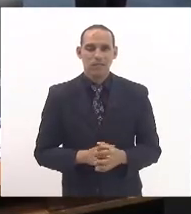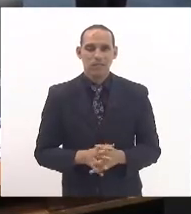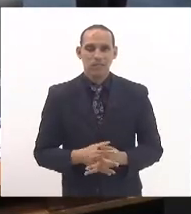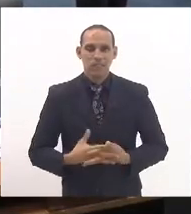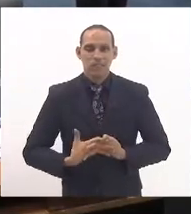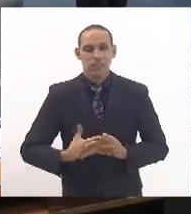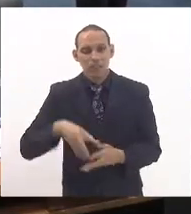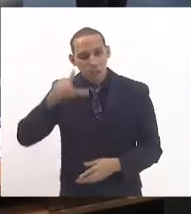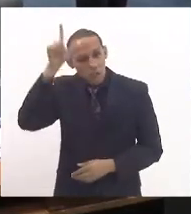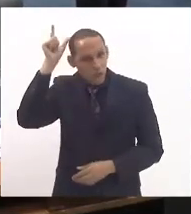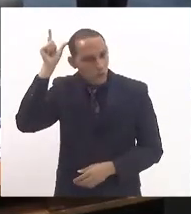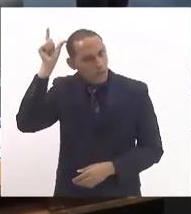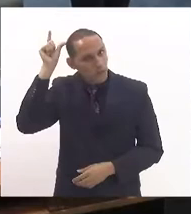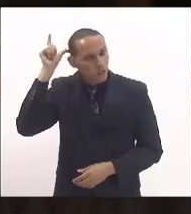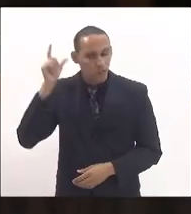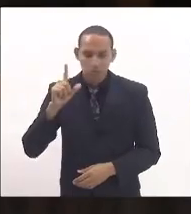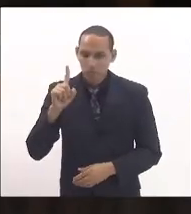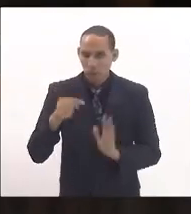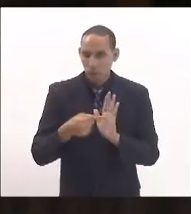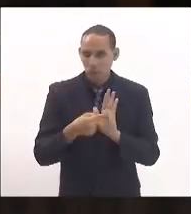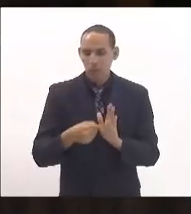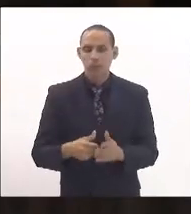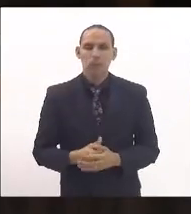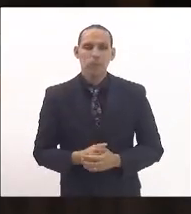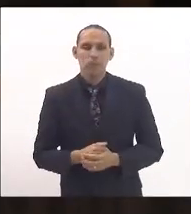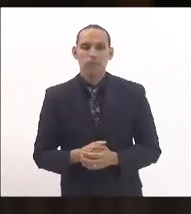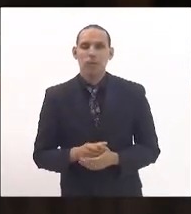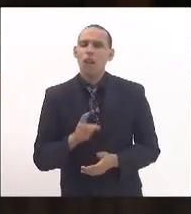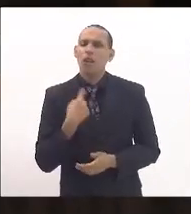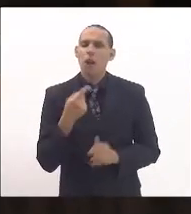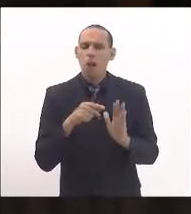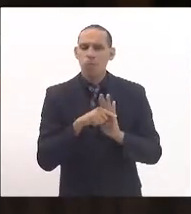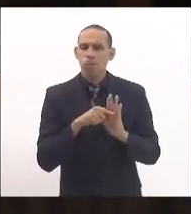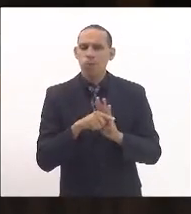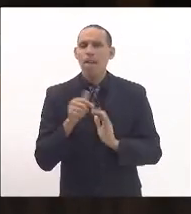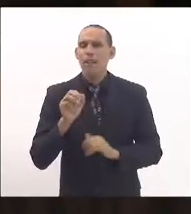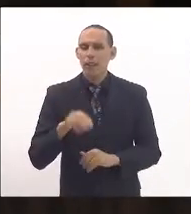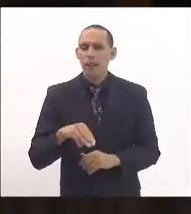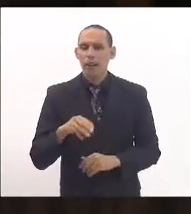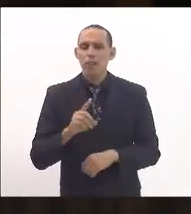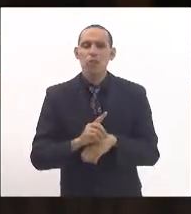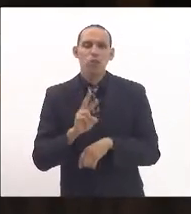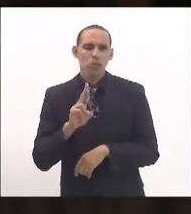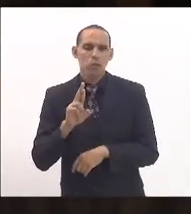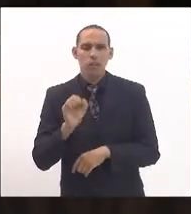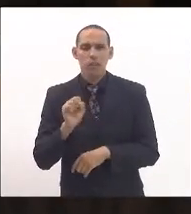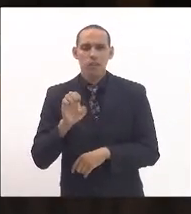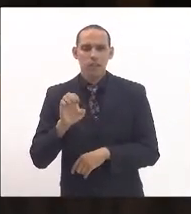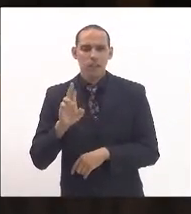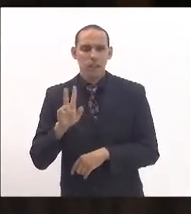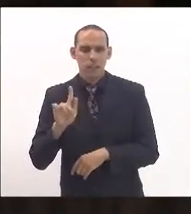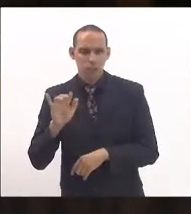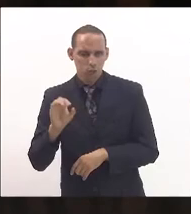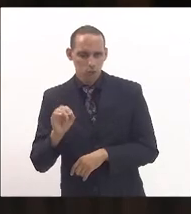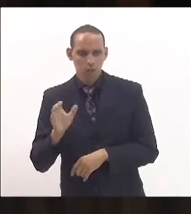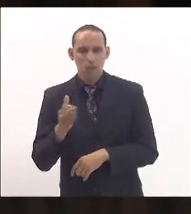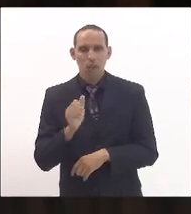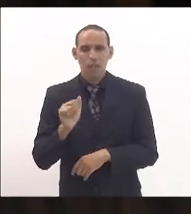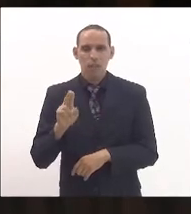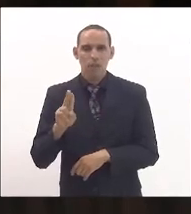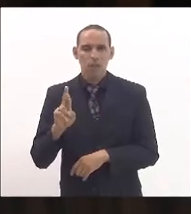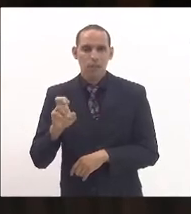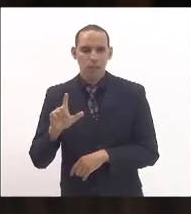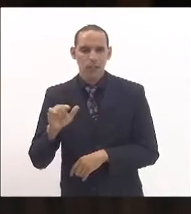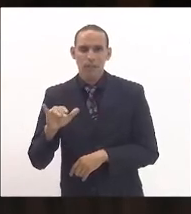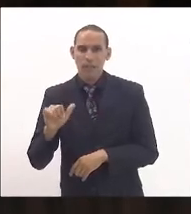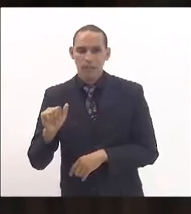Luiz, só tem uma questão, que vamos consultar o doutor Sérgio Aureliano, que ele falou o contrário, que o financeiro